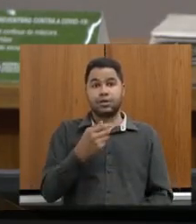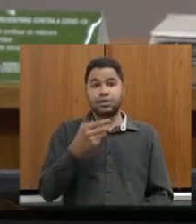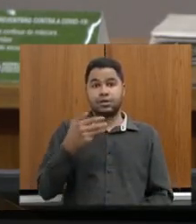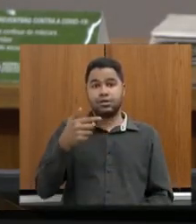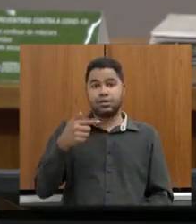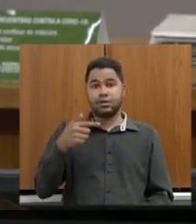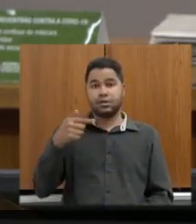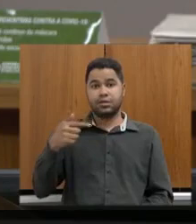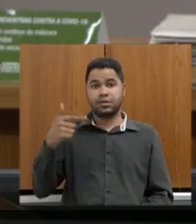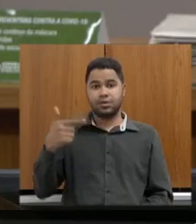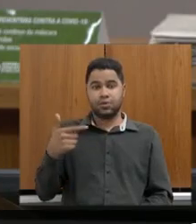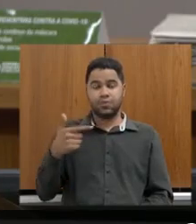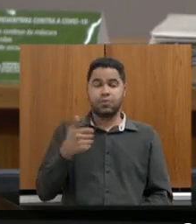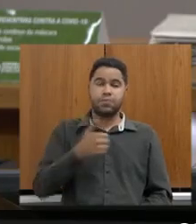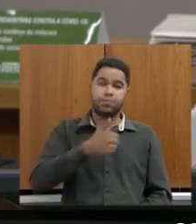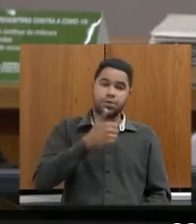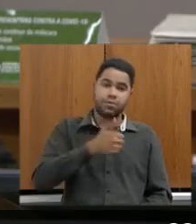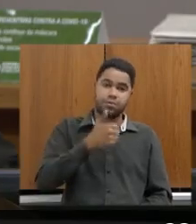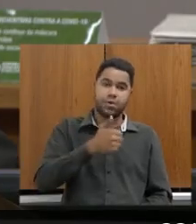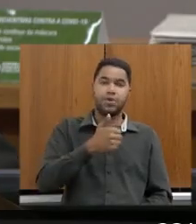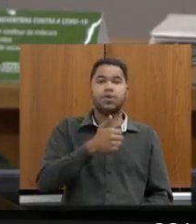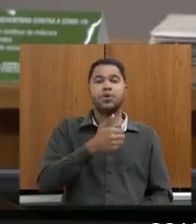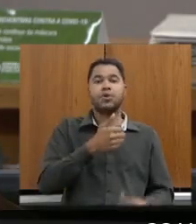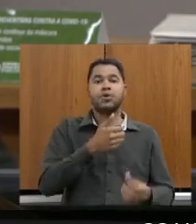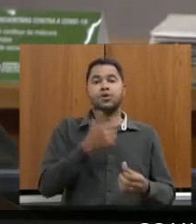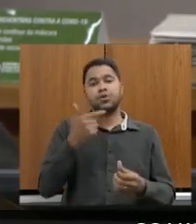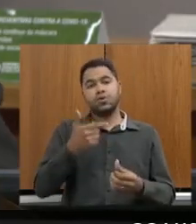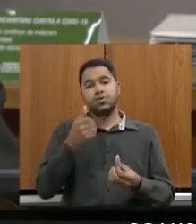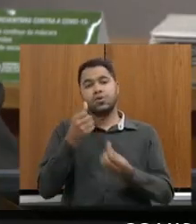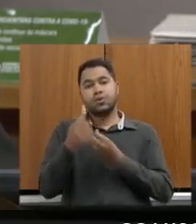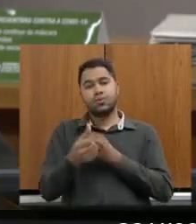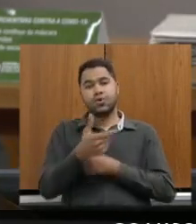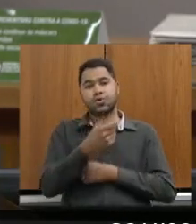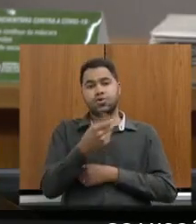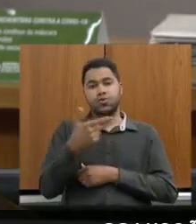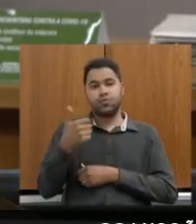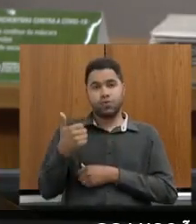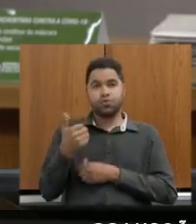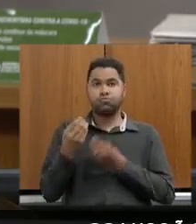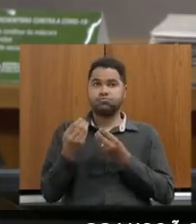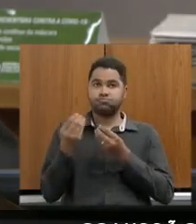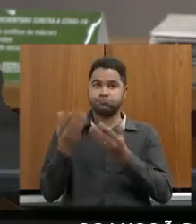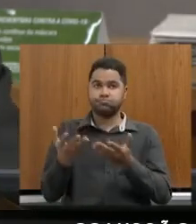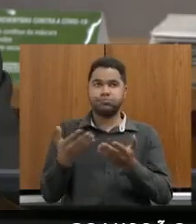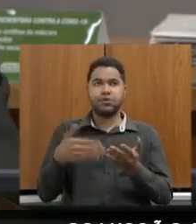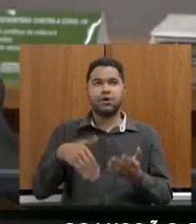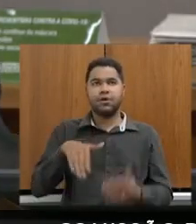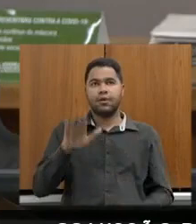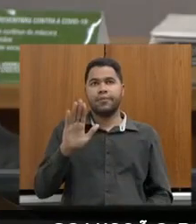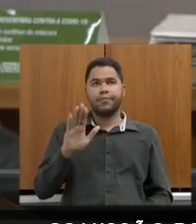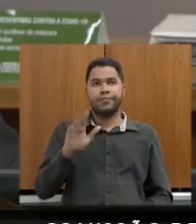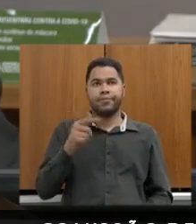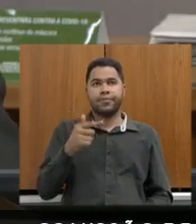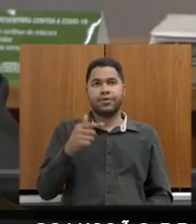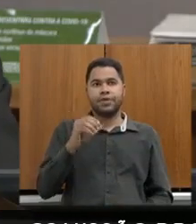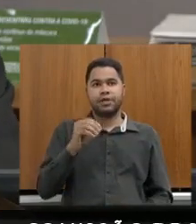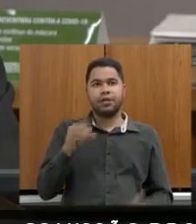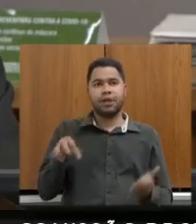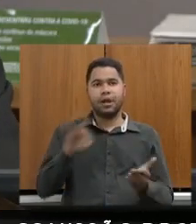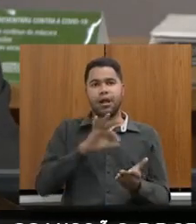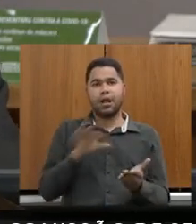de 2.000 primeiro e segundo semestre 2001 passar suas mãos esse relatório extenso a mais de 70